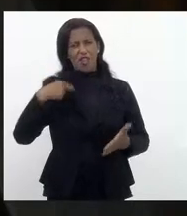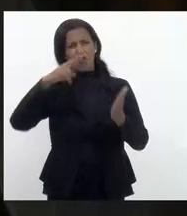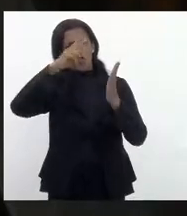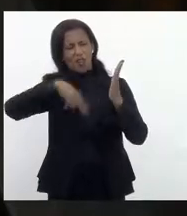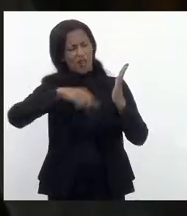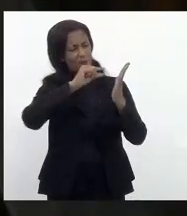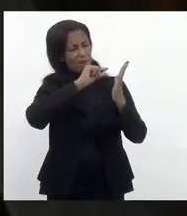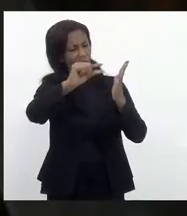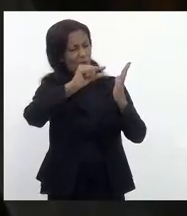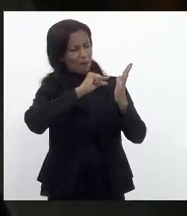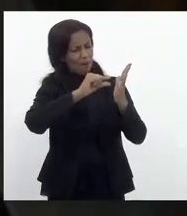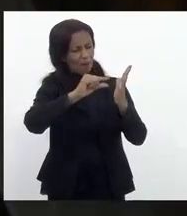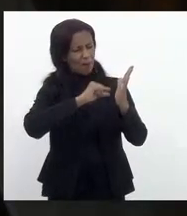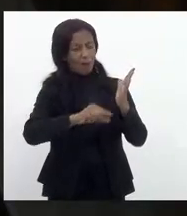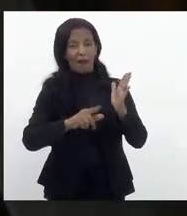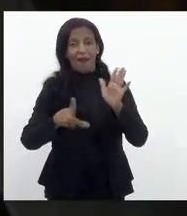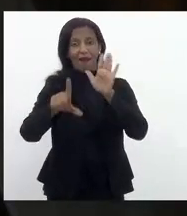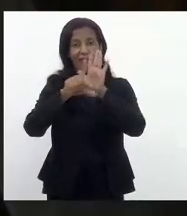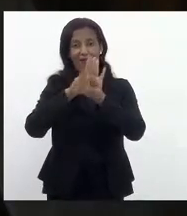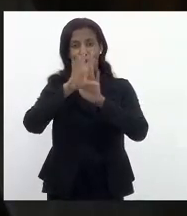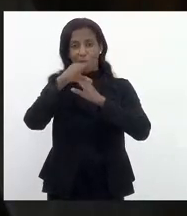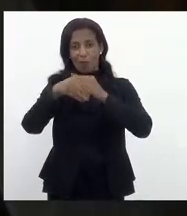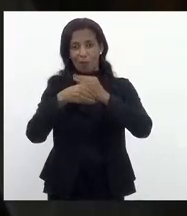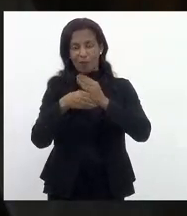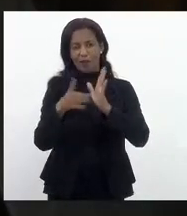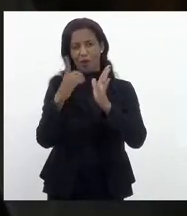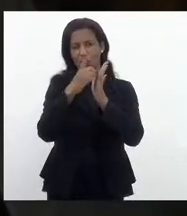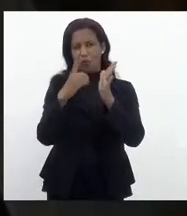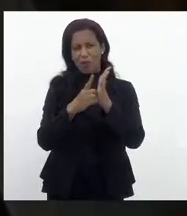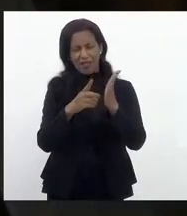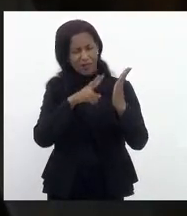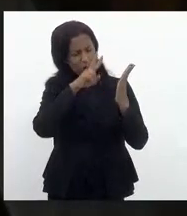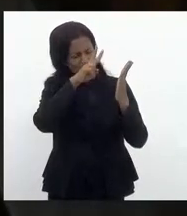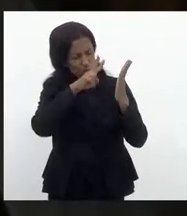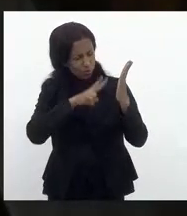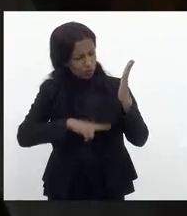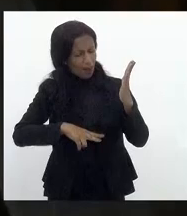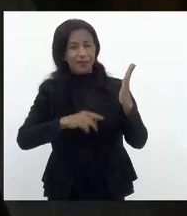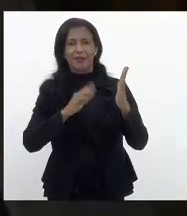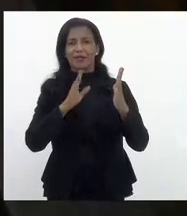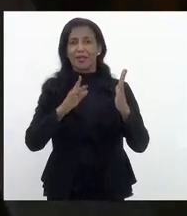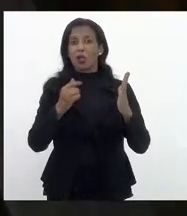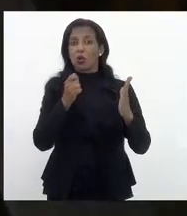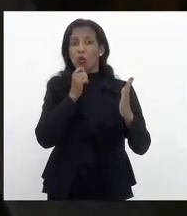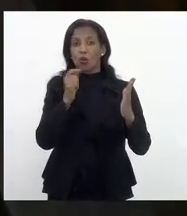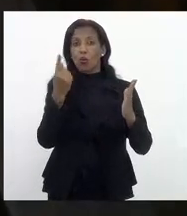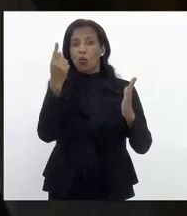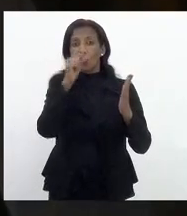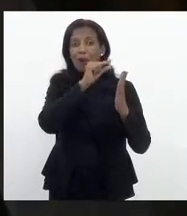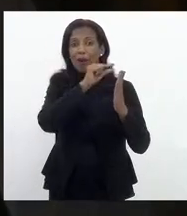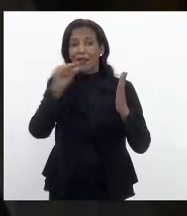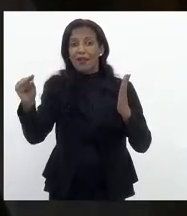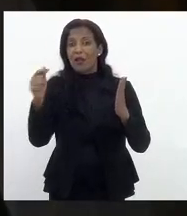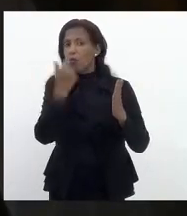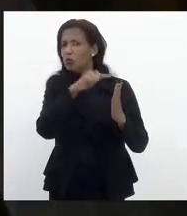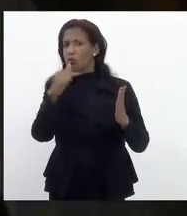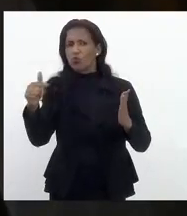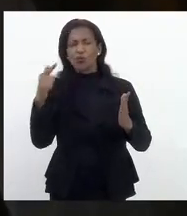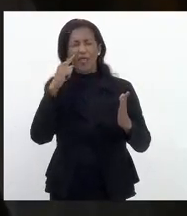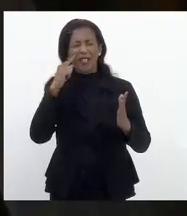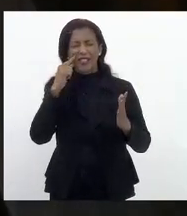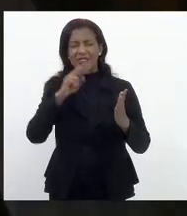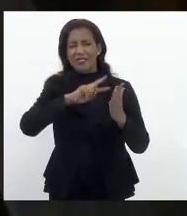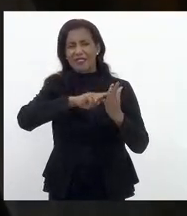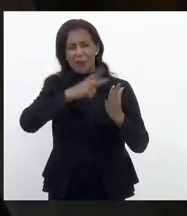diversas vezes as duas leis complementares o decreto regulamentador já ouvi o